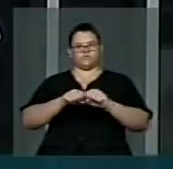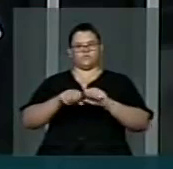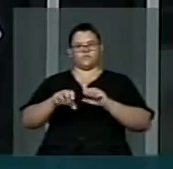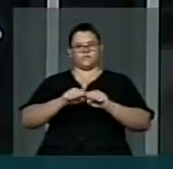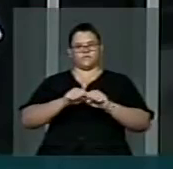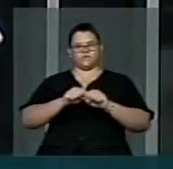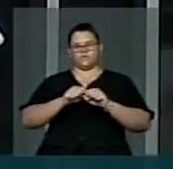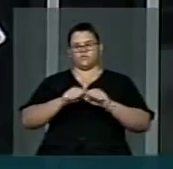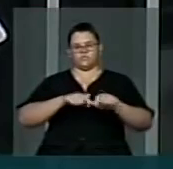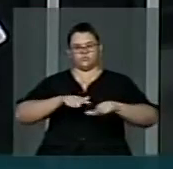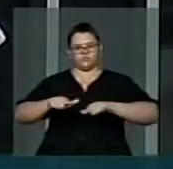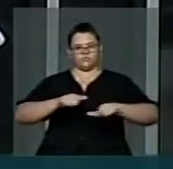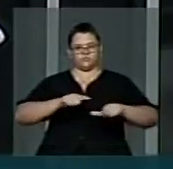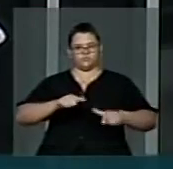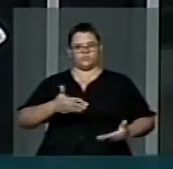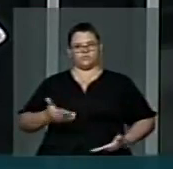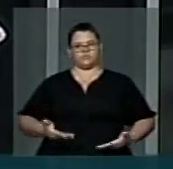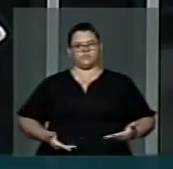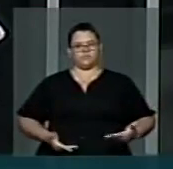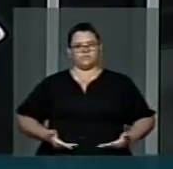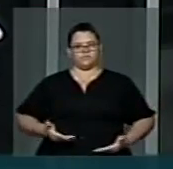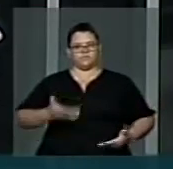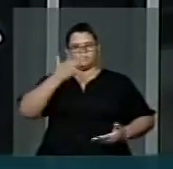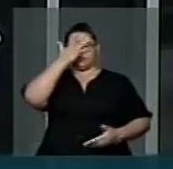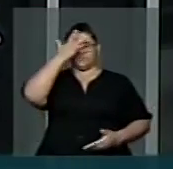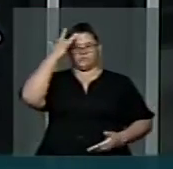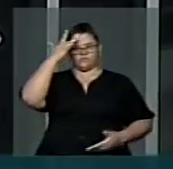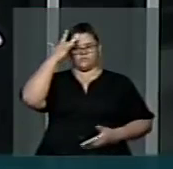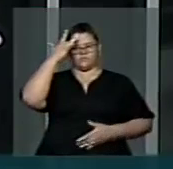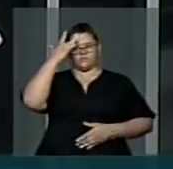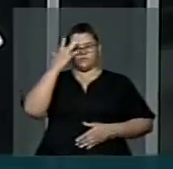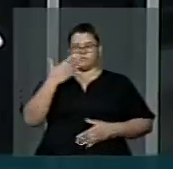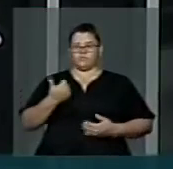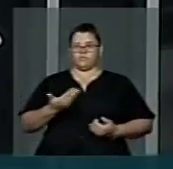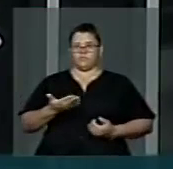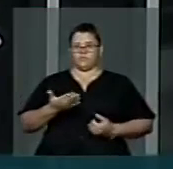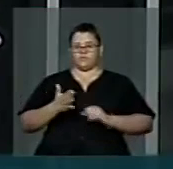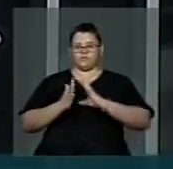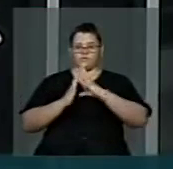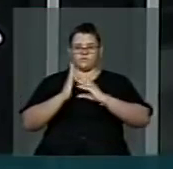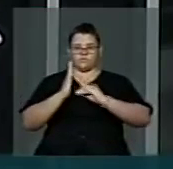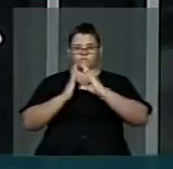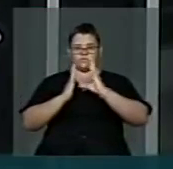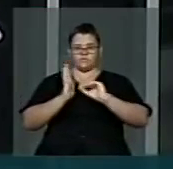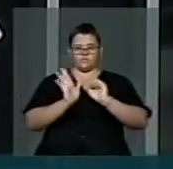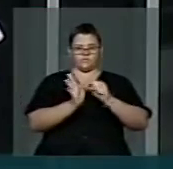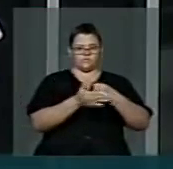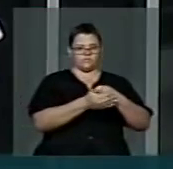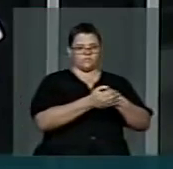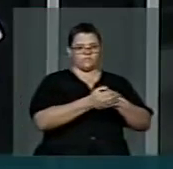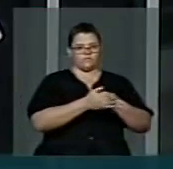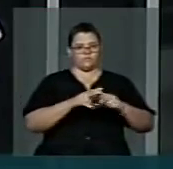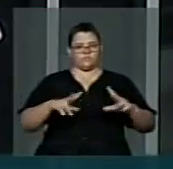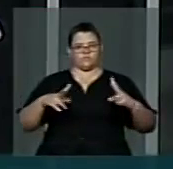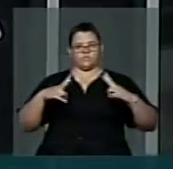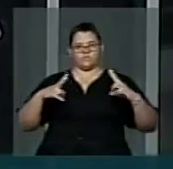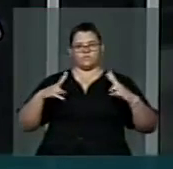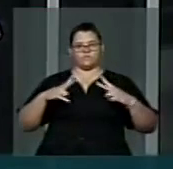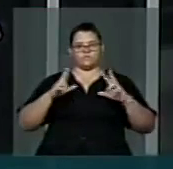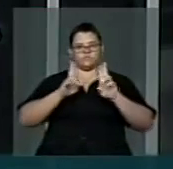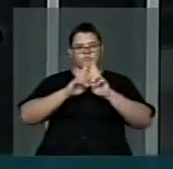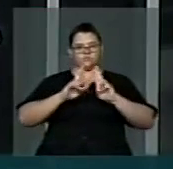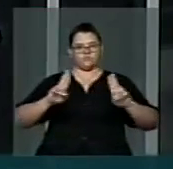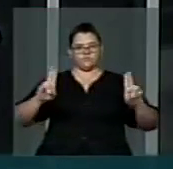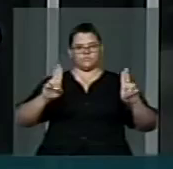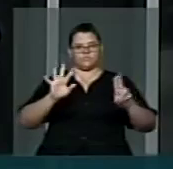modelo inflou as velas da educação particular e, segundo o Sindicato Nacional das Instituições de Ensino